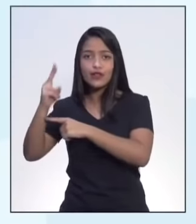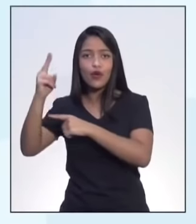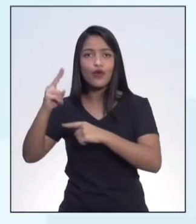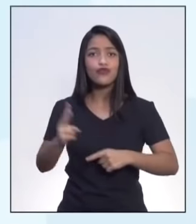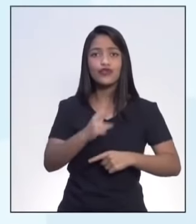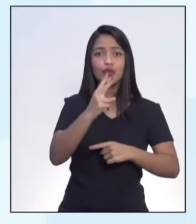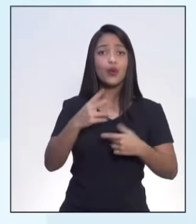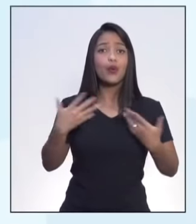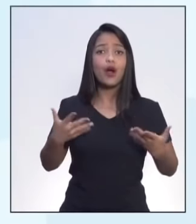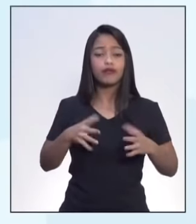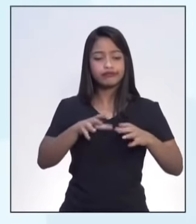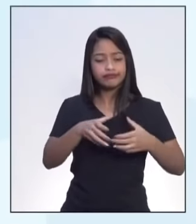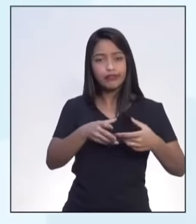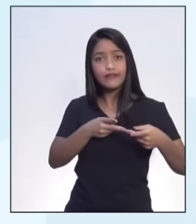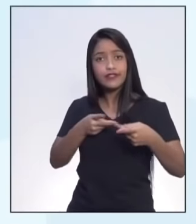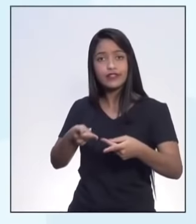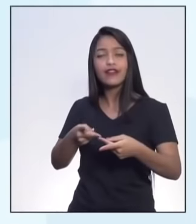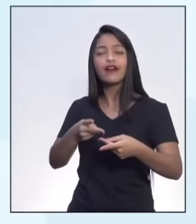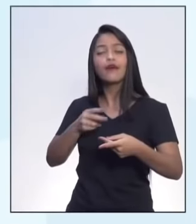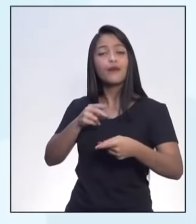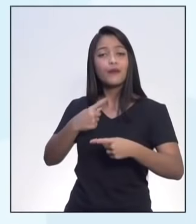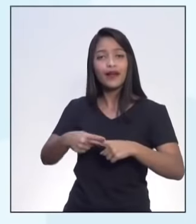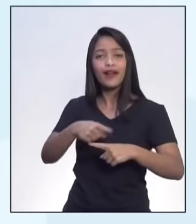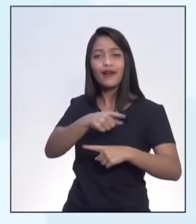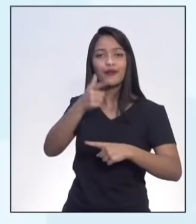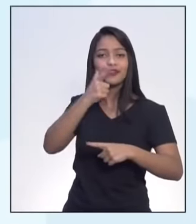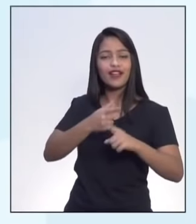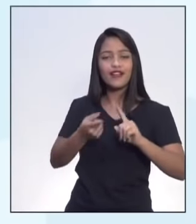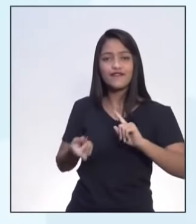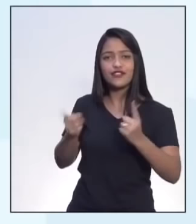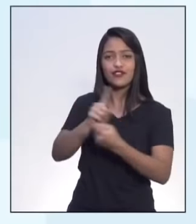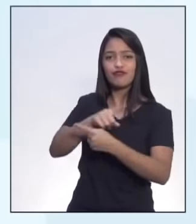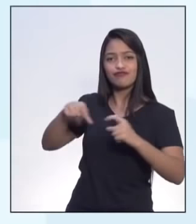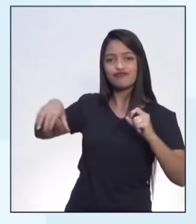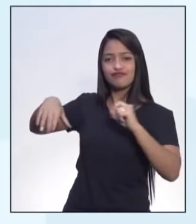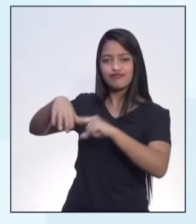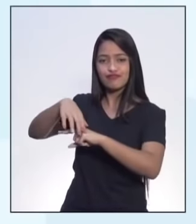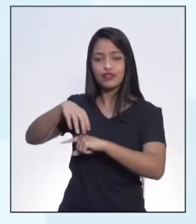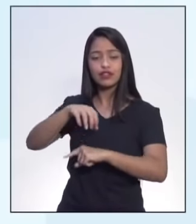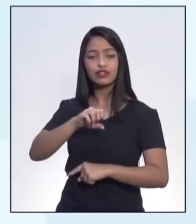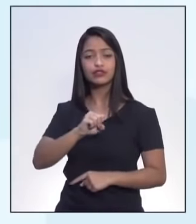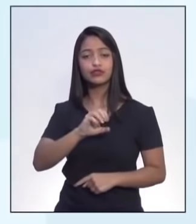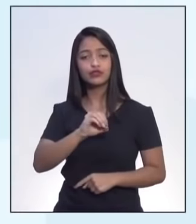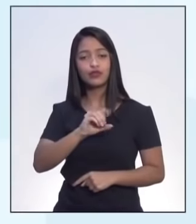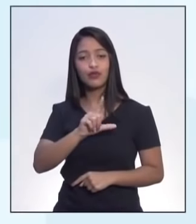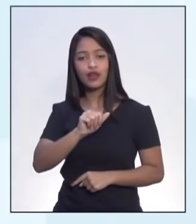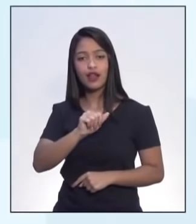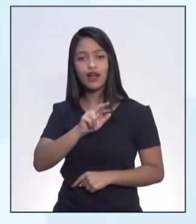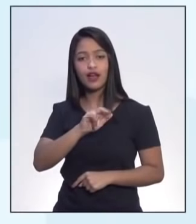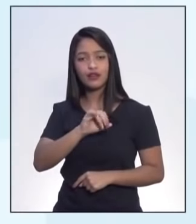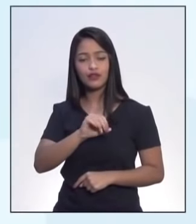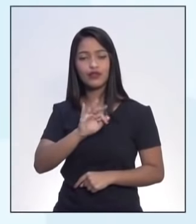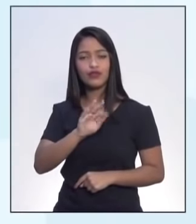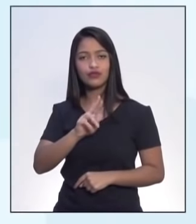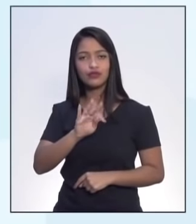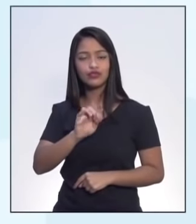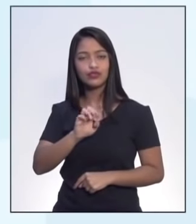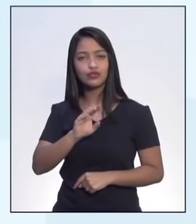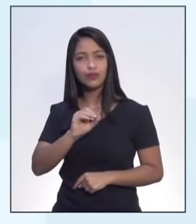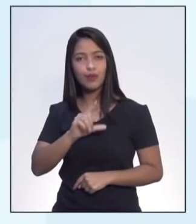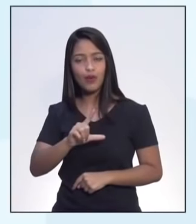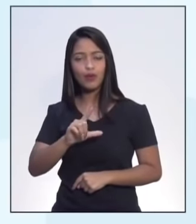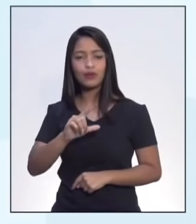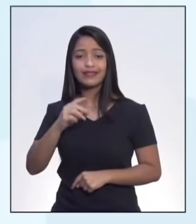time visitante com a segunda virada do jogo. Final de jogo, Solário Futebol Clube 3, Esporte Clube Avante 4. Por